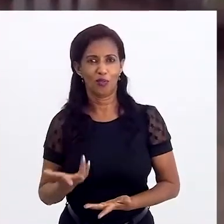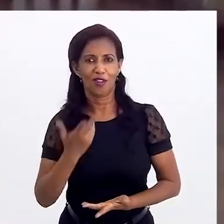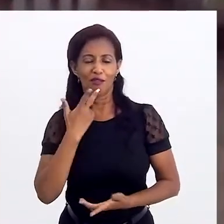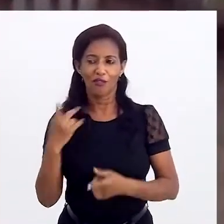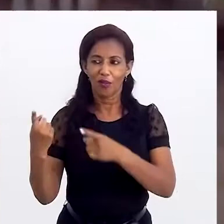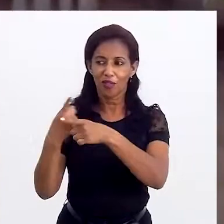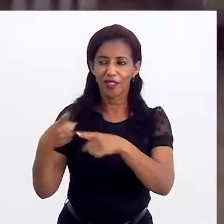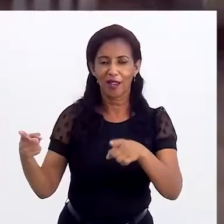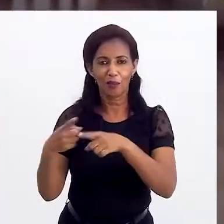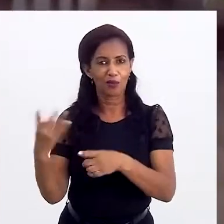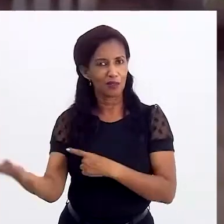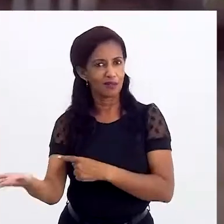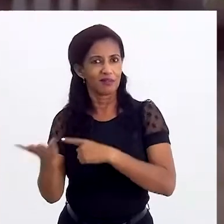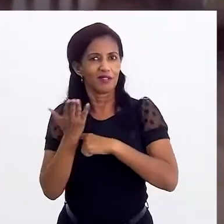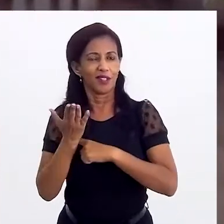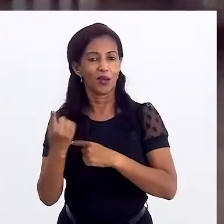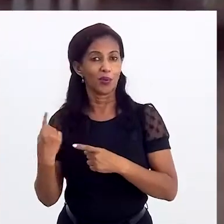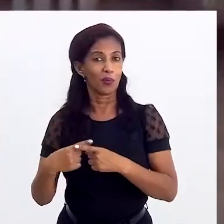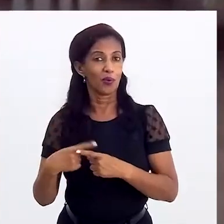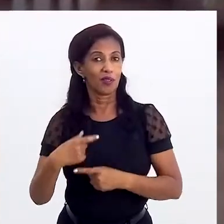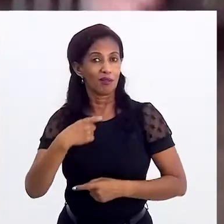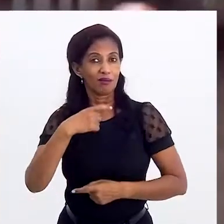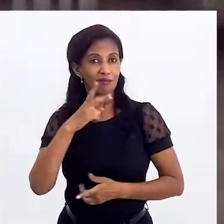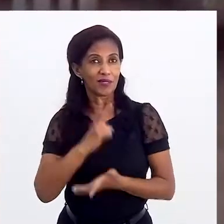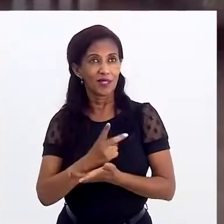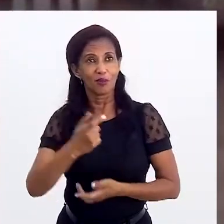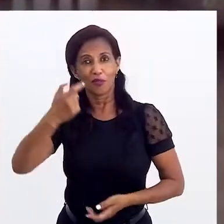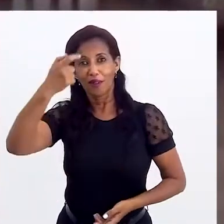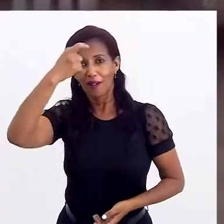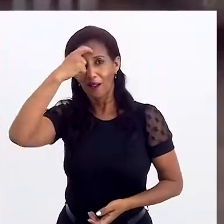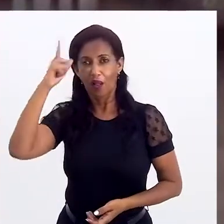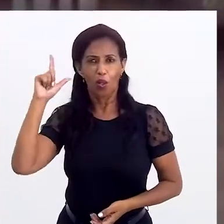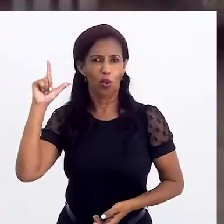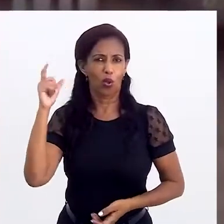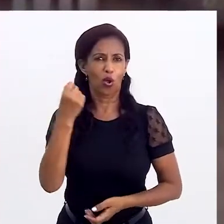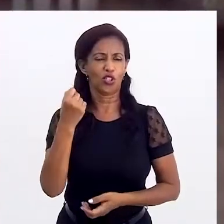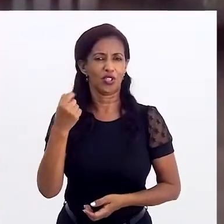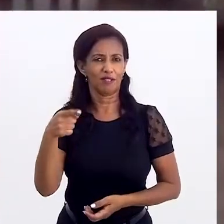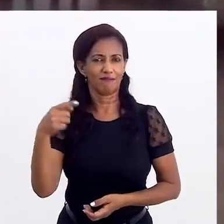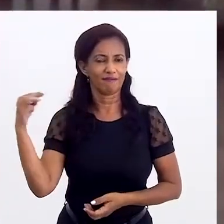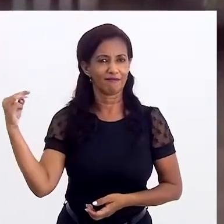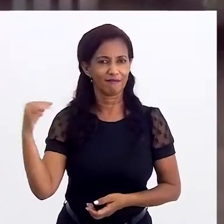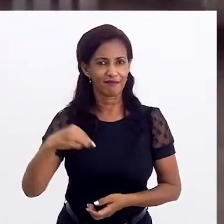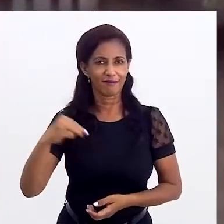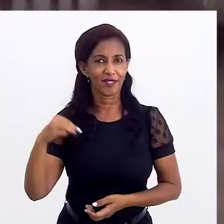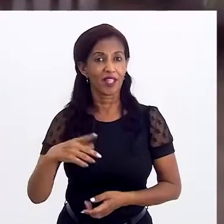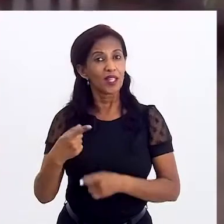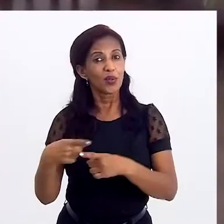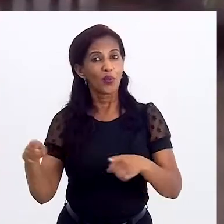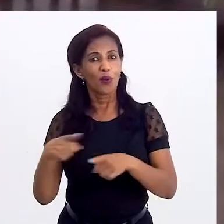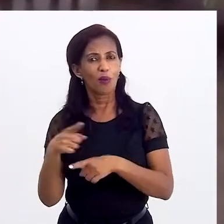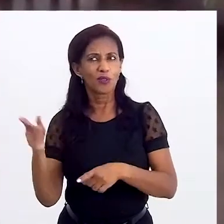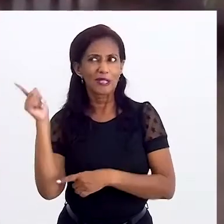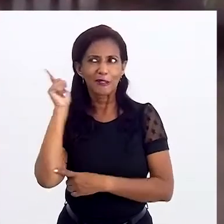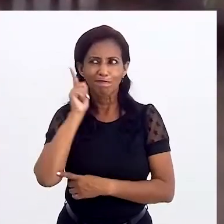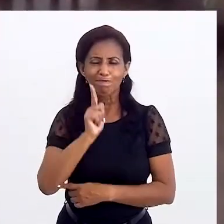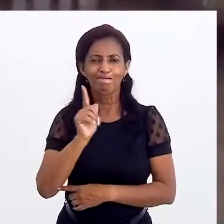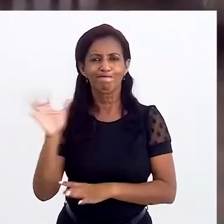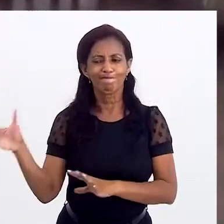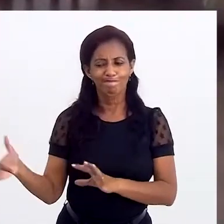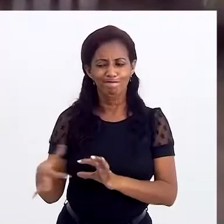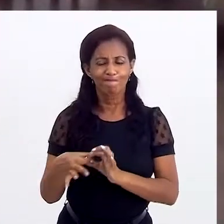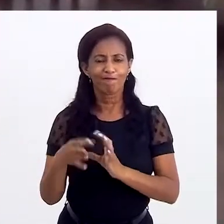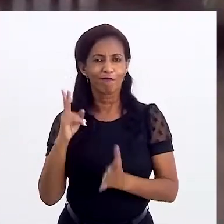número. Eu digo que a música me salvou porque eu sempre tive uma cabeça muito lógica em matemática e com a música